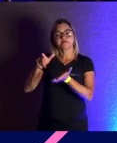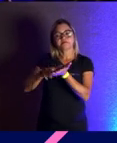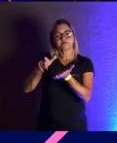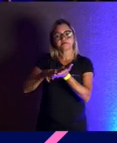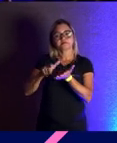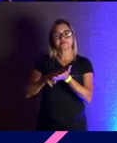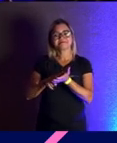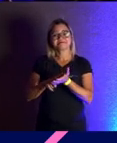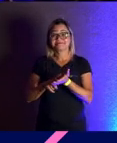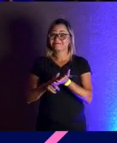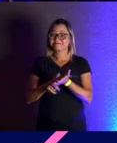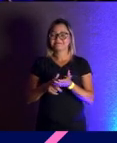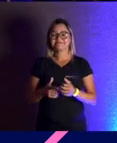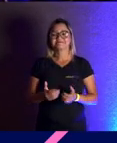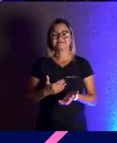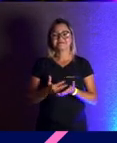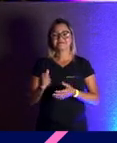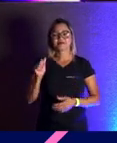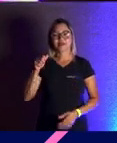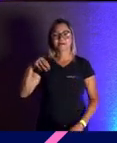vamos começar com a Amanda.